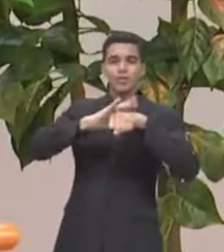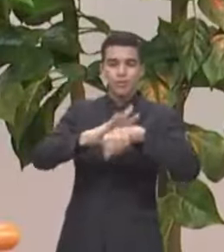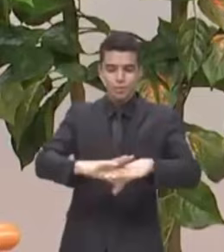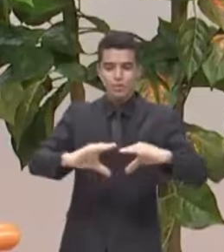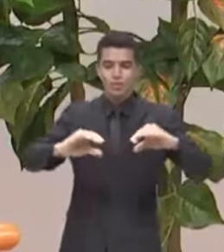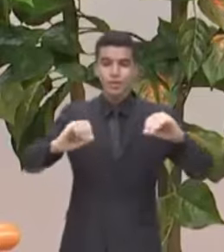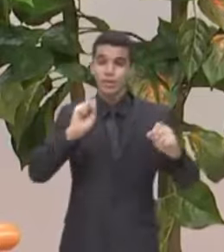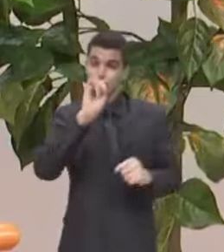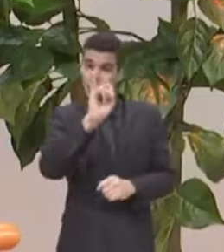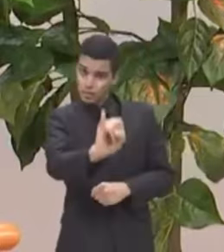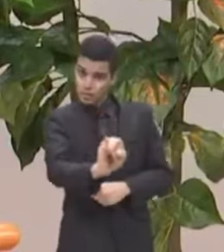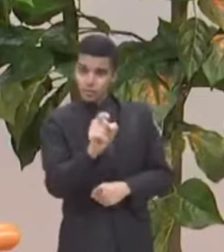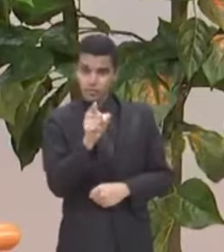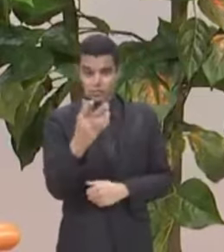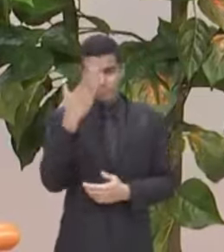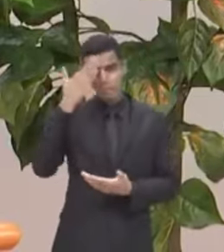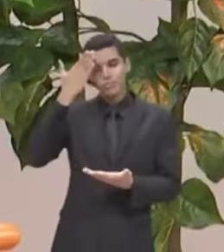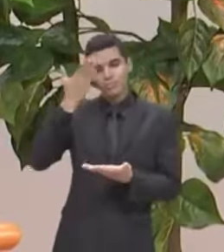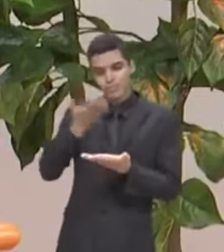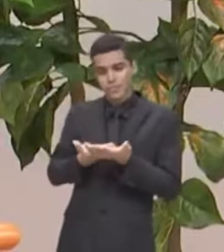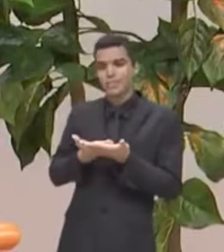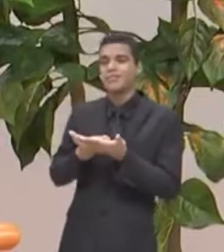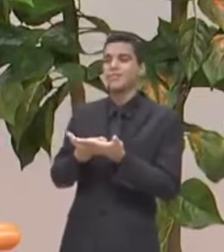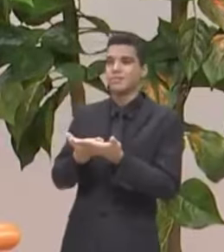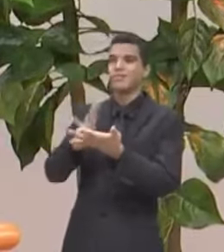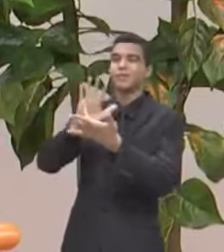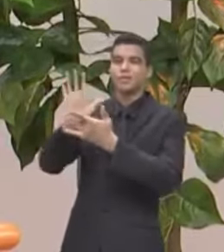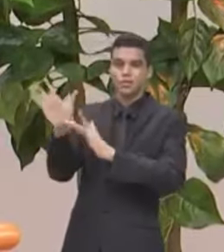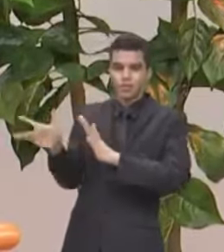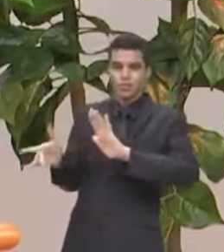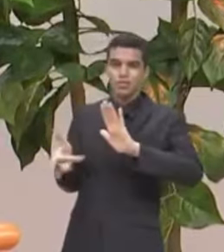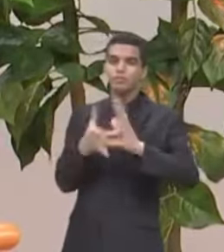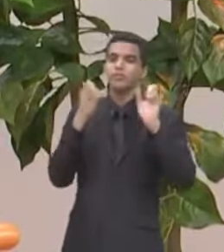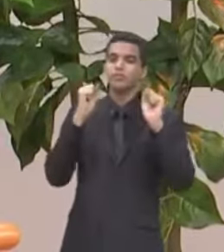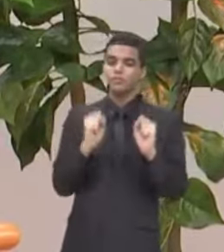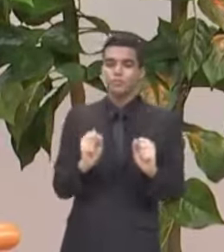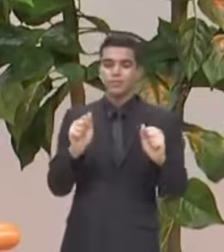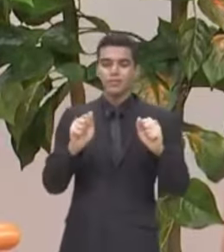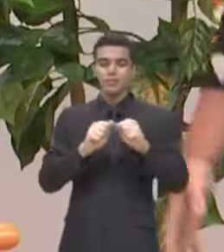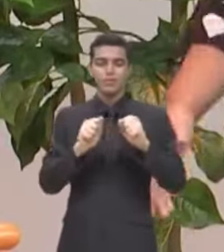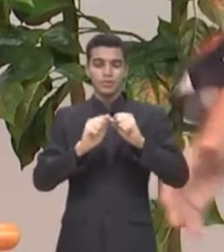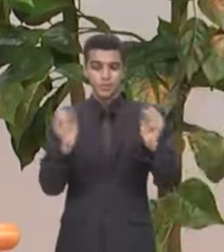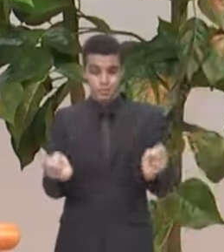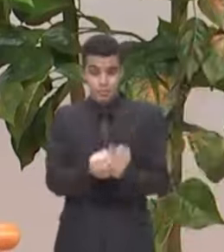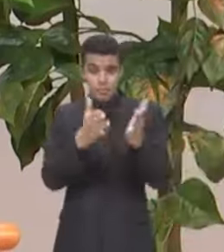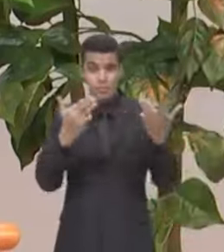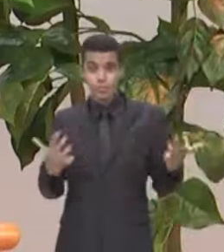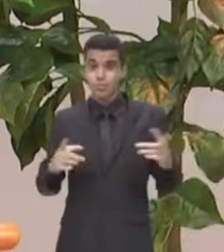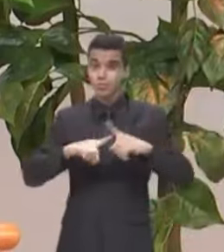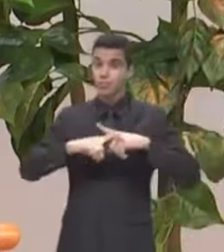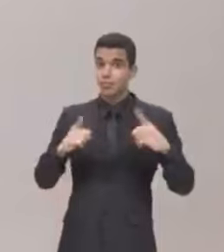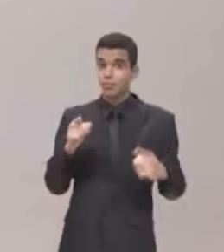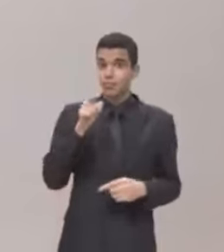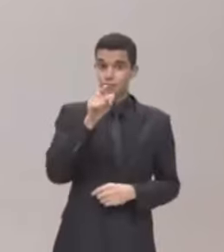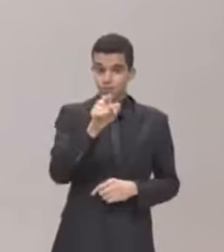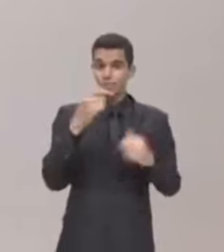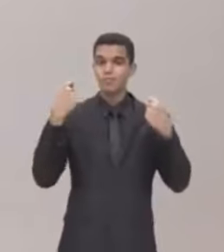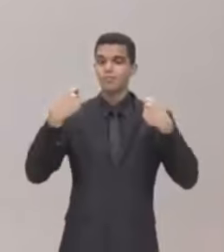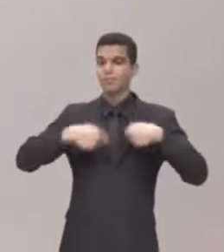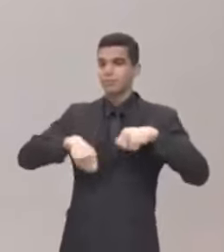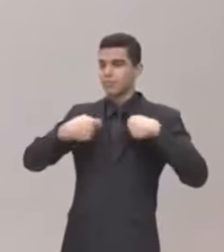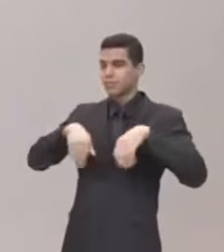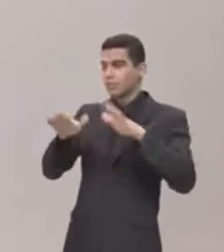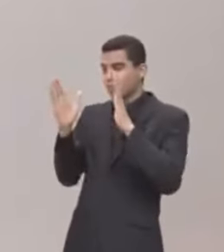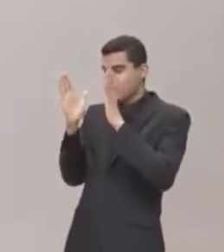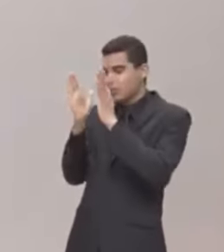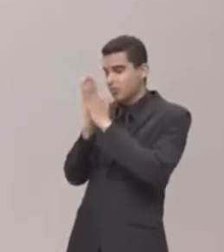tu acredita em mim, eu acredito em ti. Se tu viesse a mim, agora eu vou a ti.